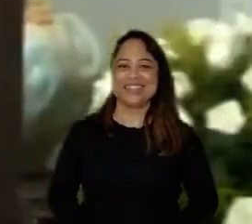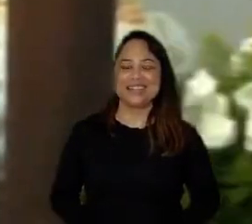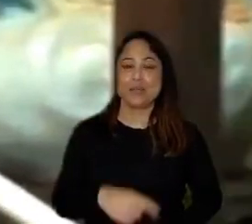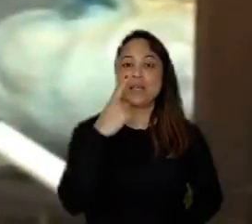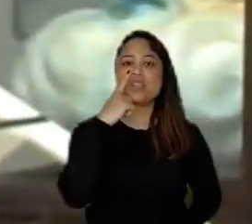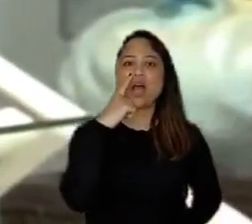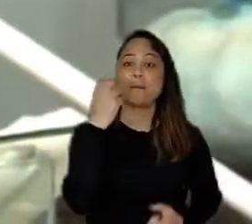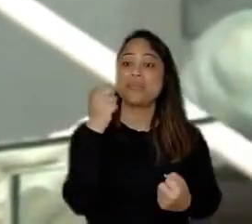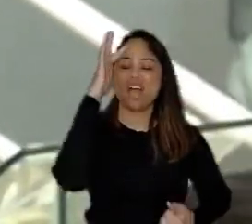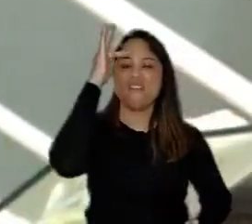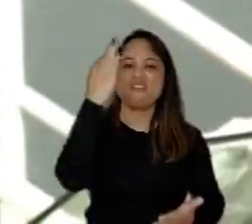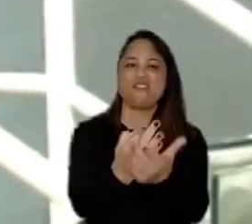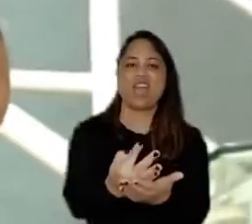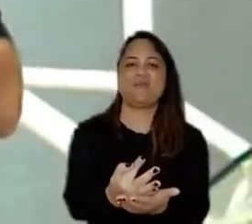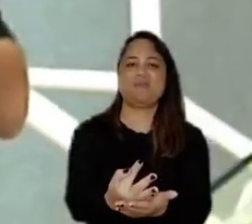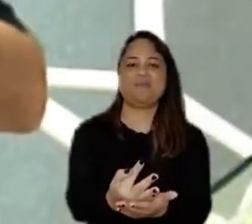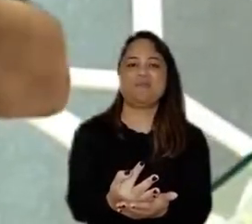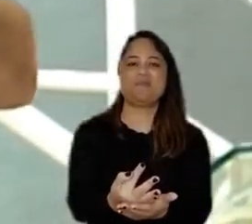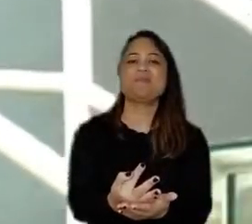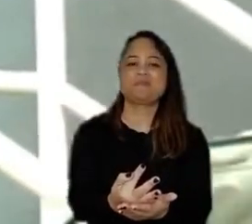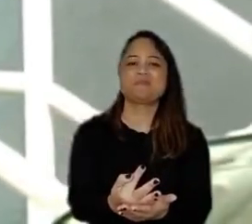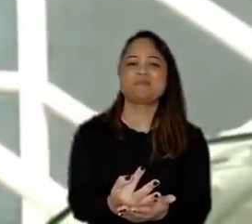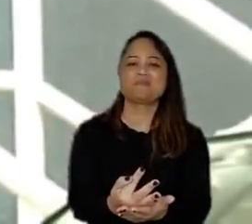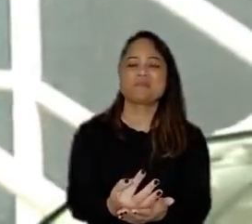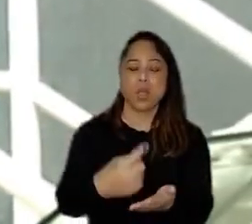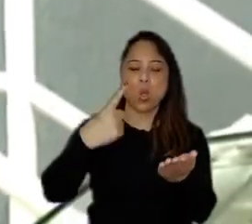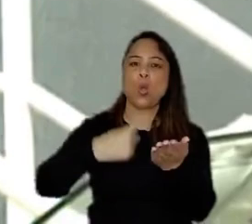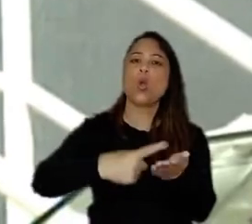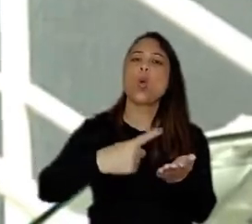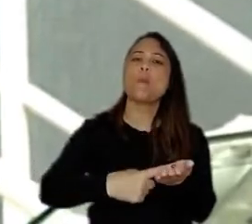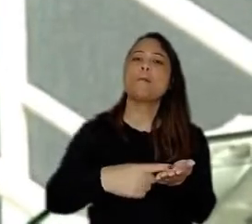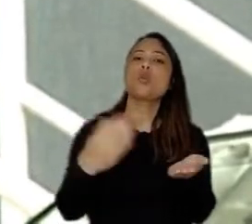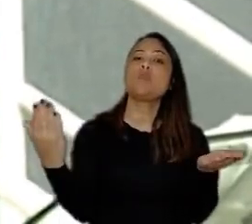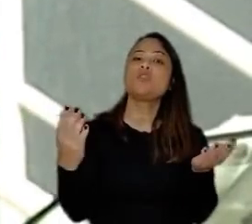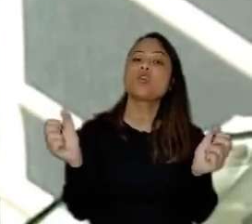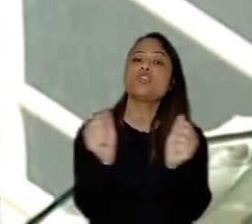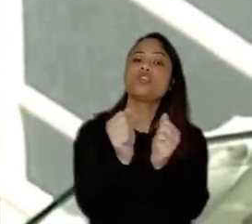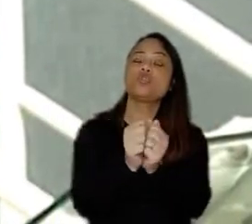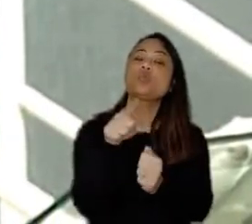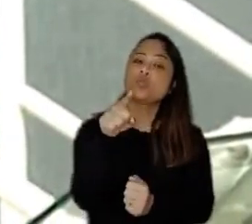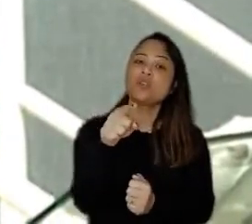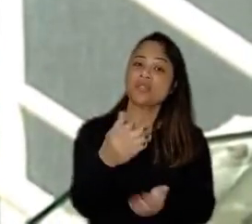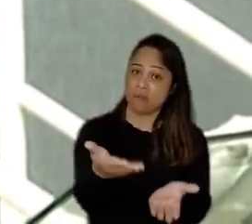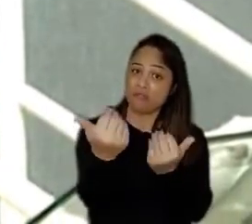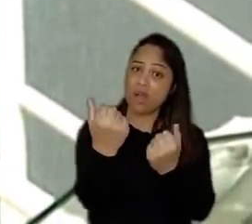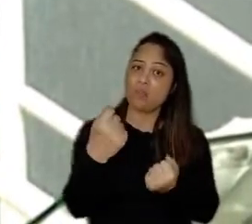Mas tem que ter fé. Eu queria fazer um compromisso com você a partir de hoje.